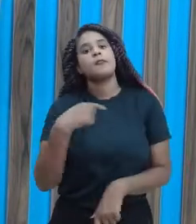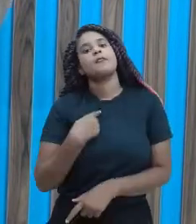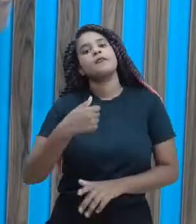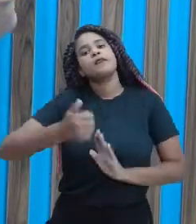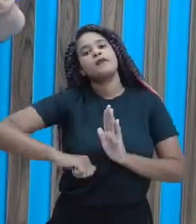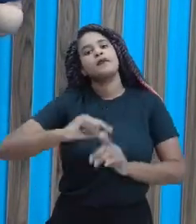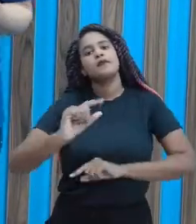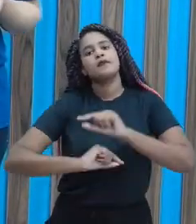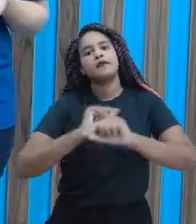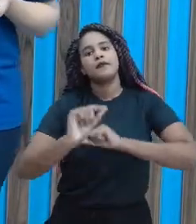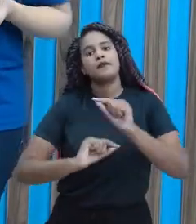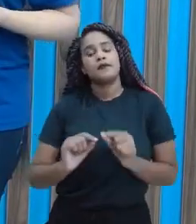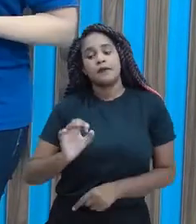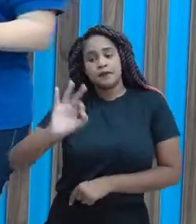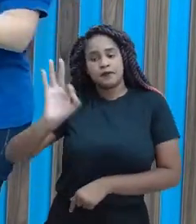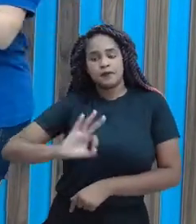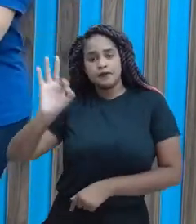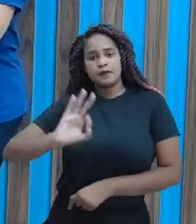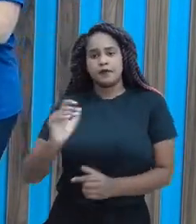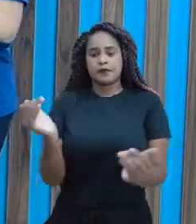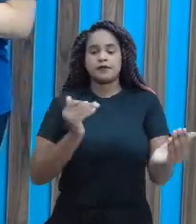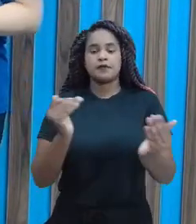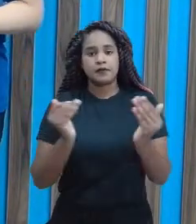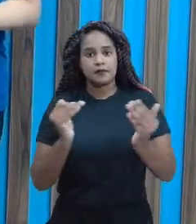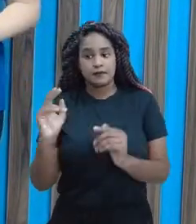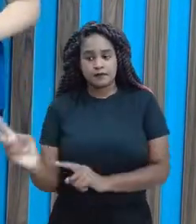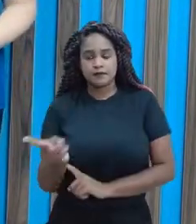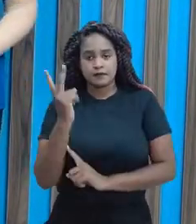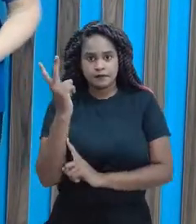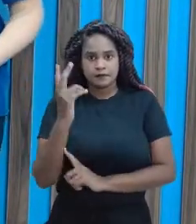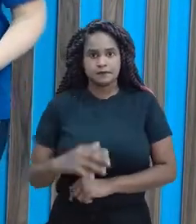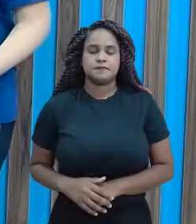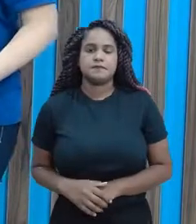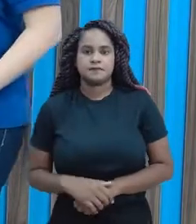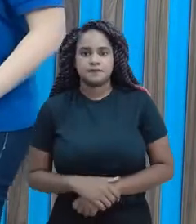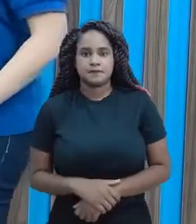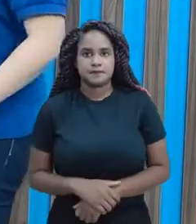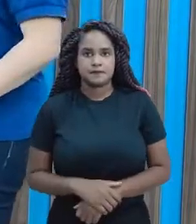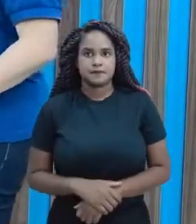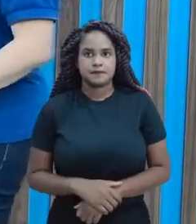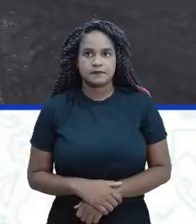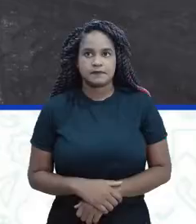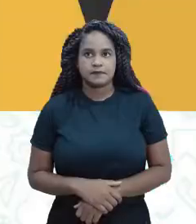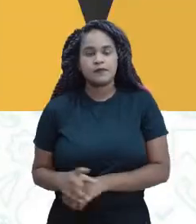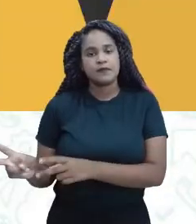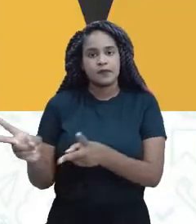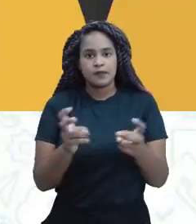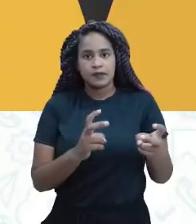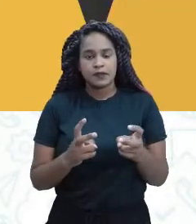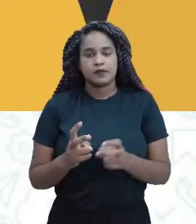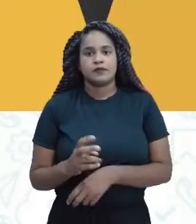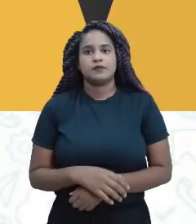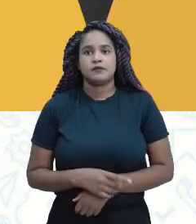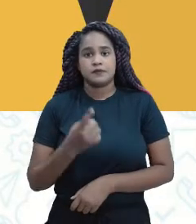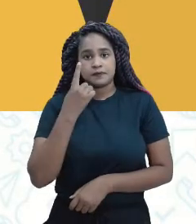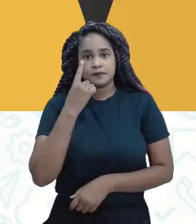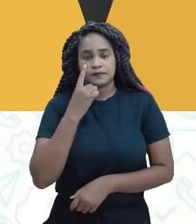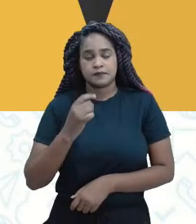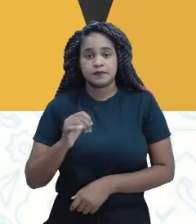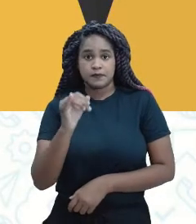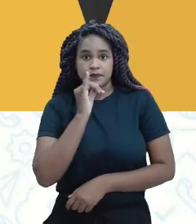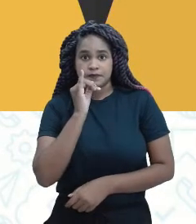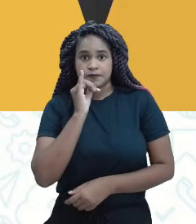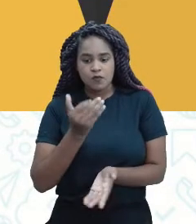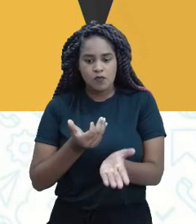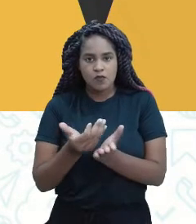a relação de percentual na comparação desses valores iniciais, tá certo? Então, vamos observar aqui, ó, o Tiago já colocou um exemplo para a gente começar